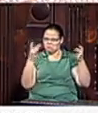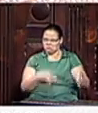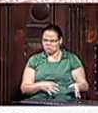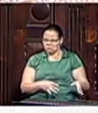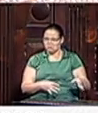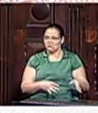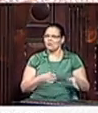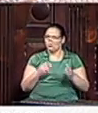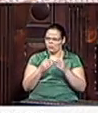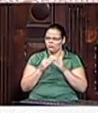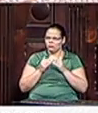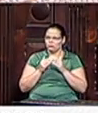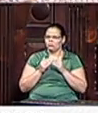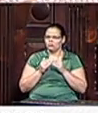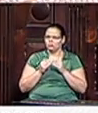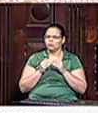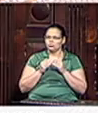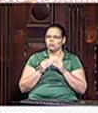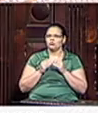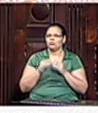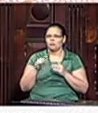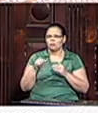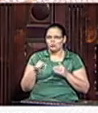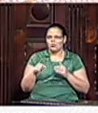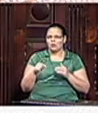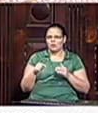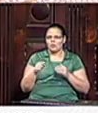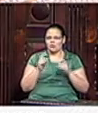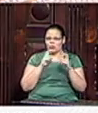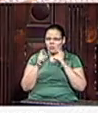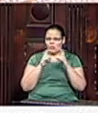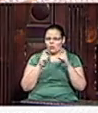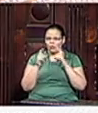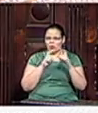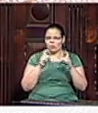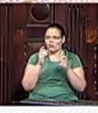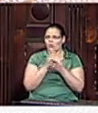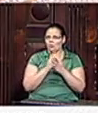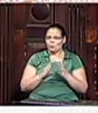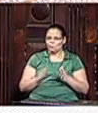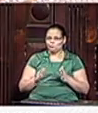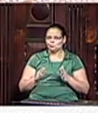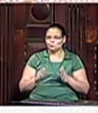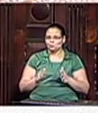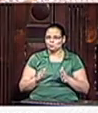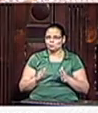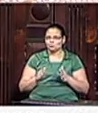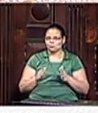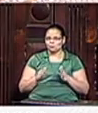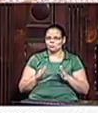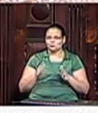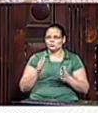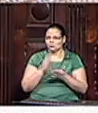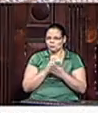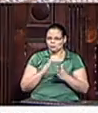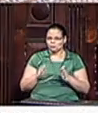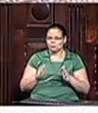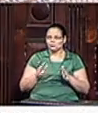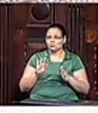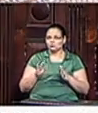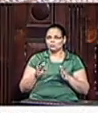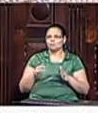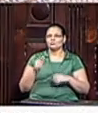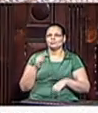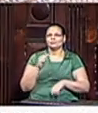solicitaria que fosse suspensa a sessão. Já acabou a pauta. Para nós assistirmos. Acabou a pauta. Não, acabou a pauta. Não, mas